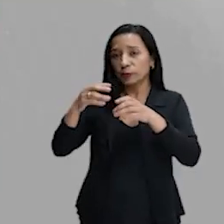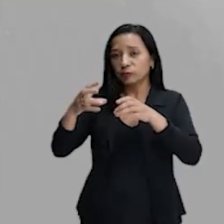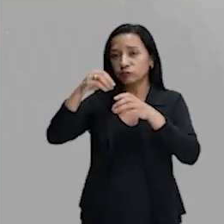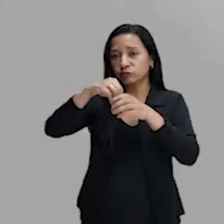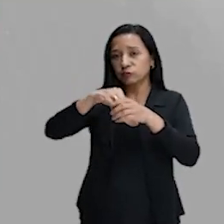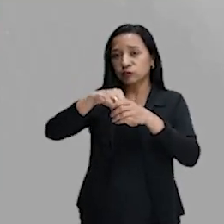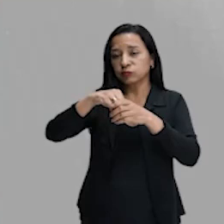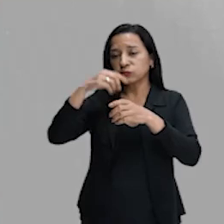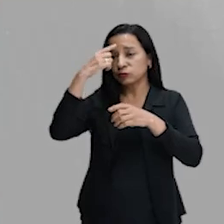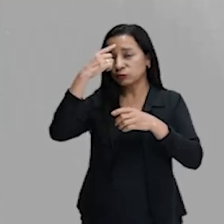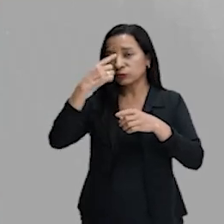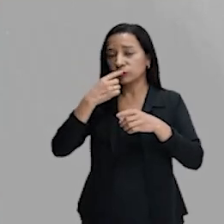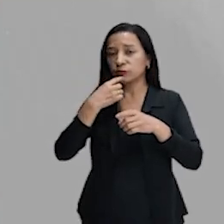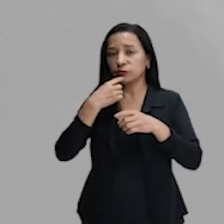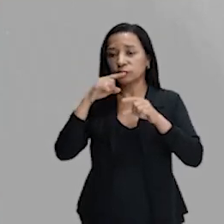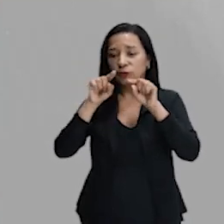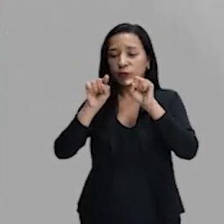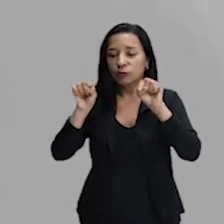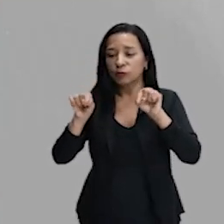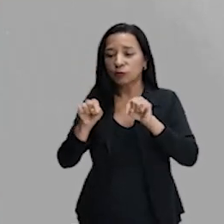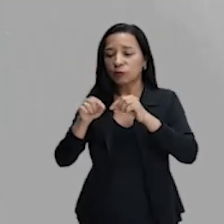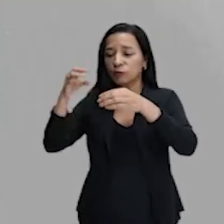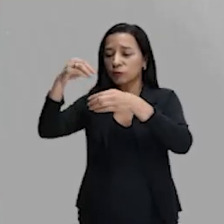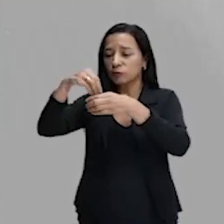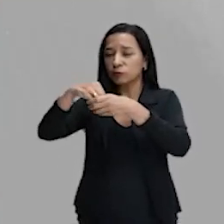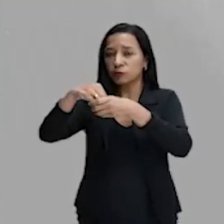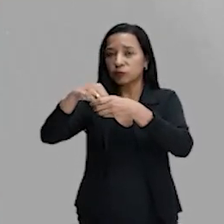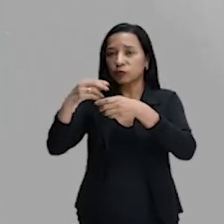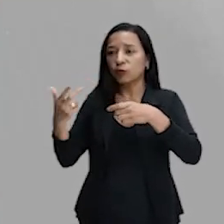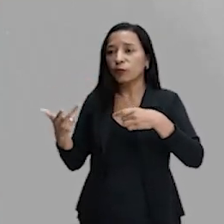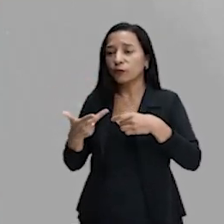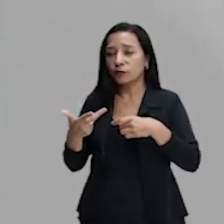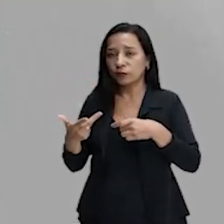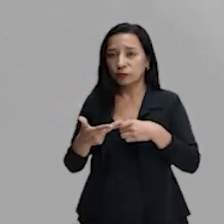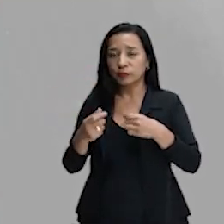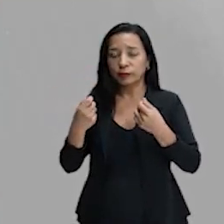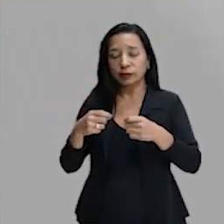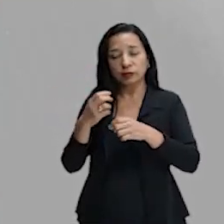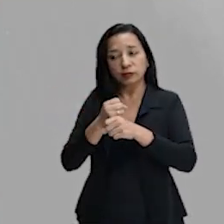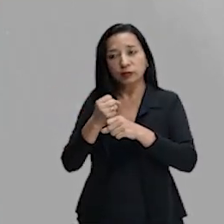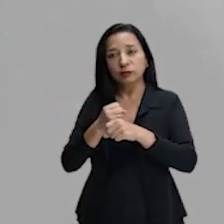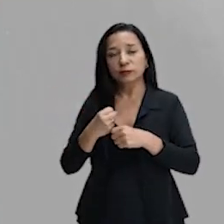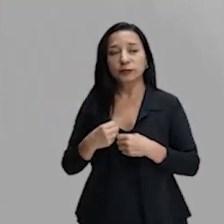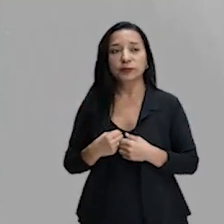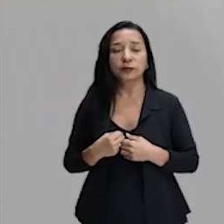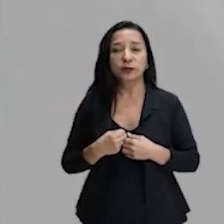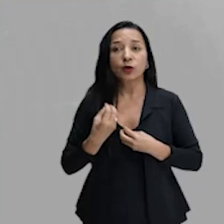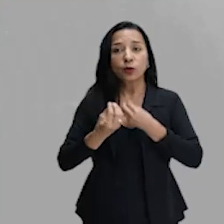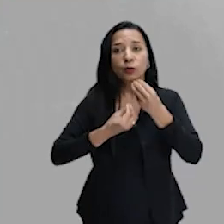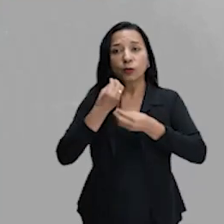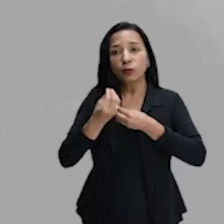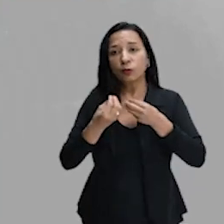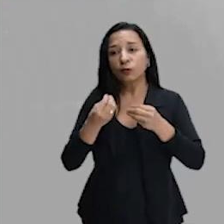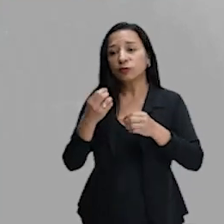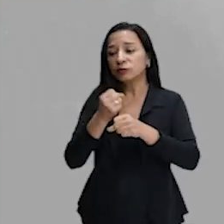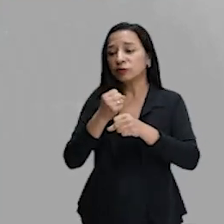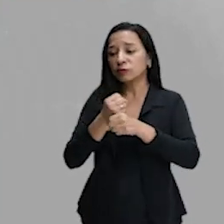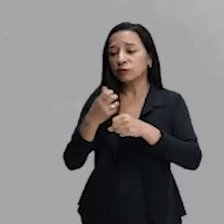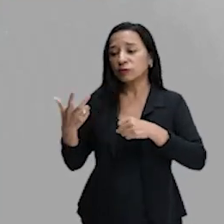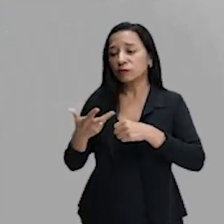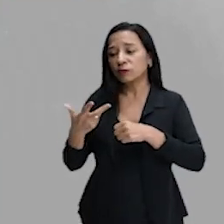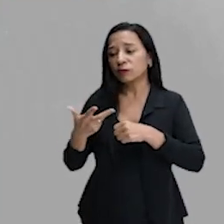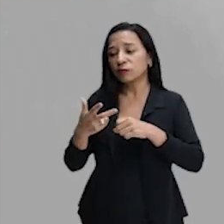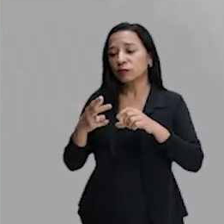figura né então você precisa calcular o volume como é que se calcula o volume de um